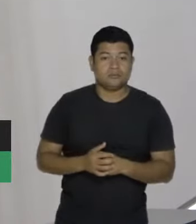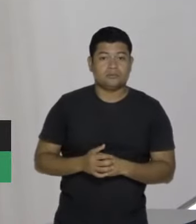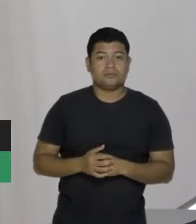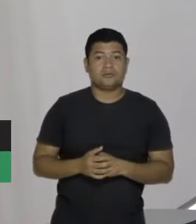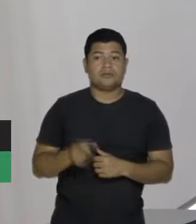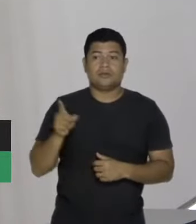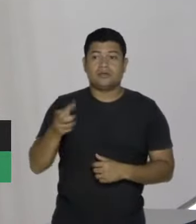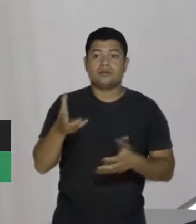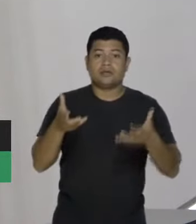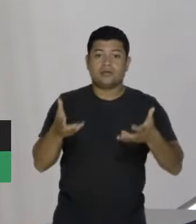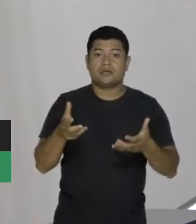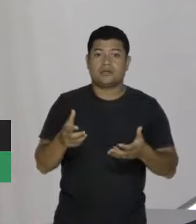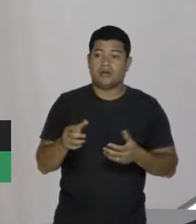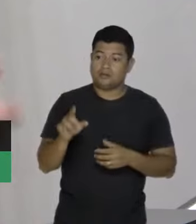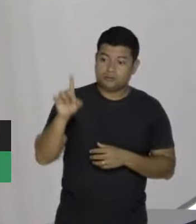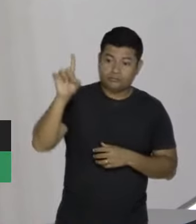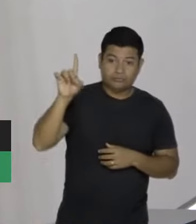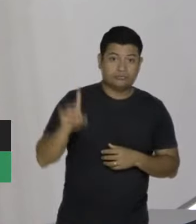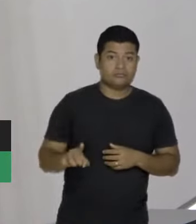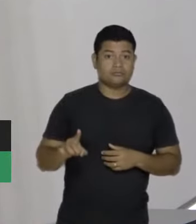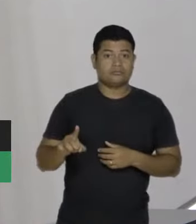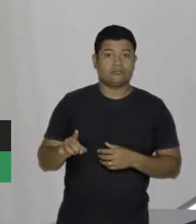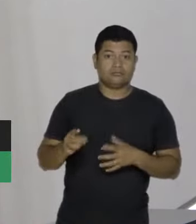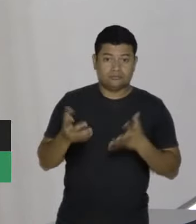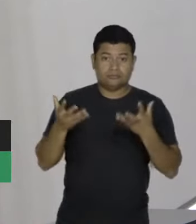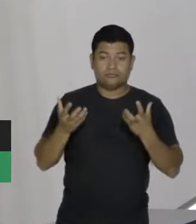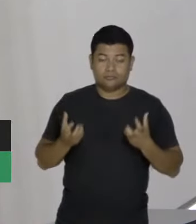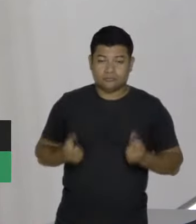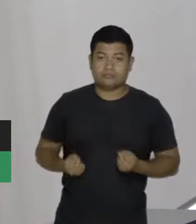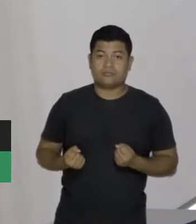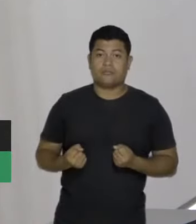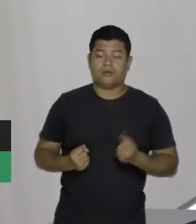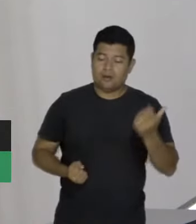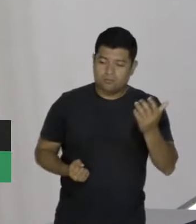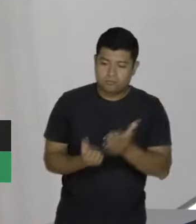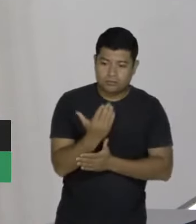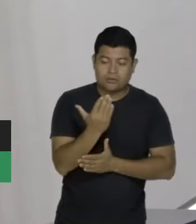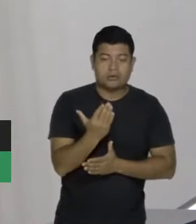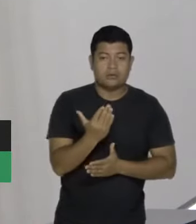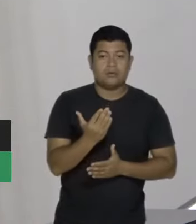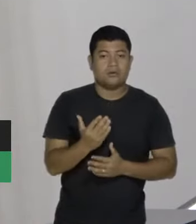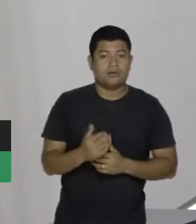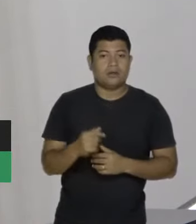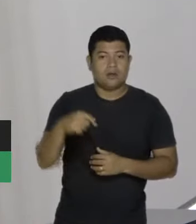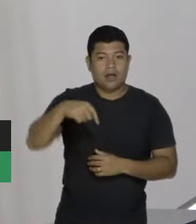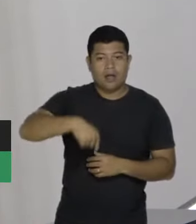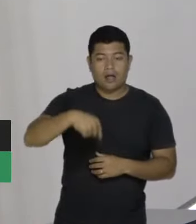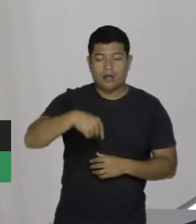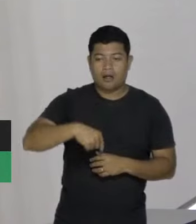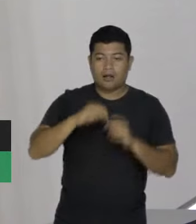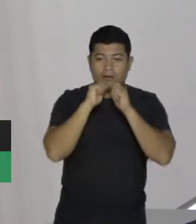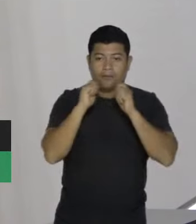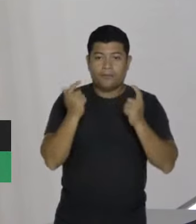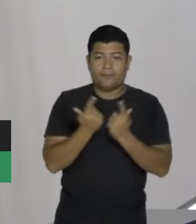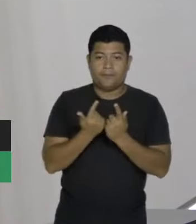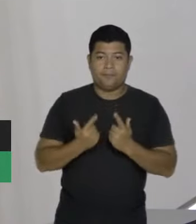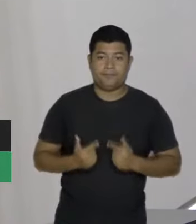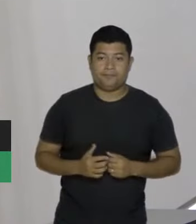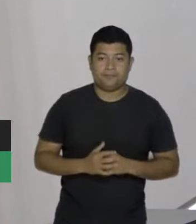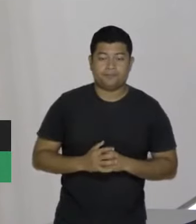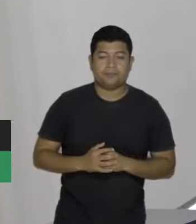sido um direito acatado, homologado, aprovado pela nossa Assembleia